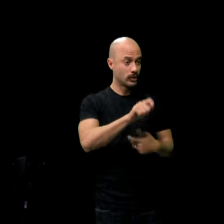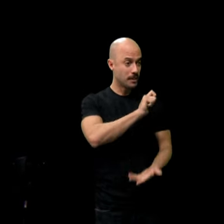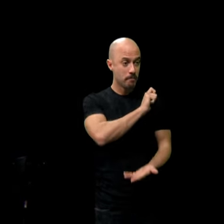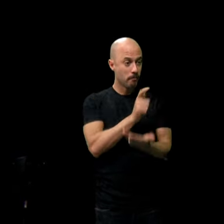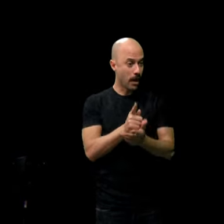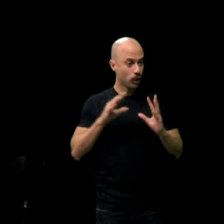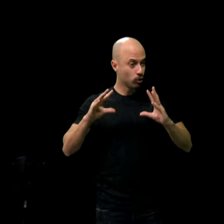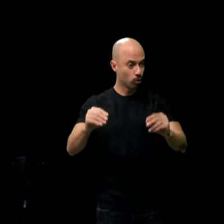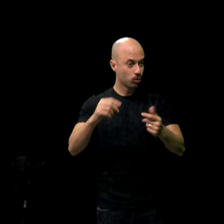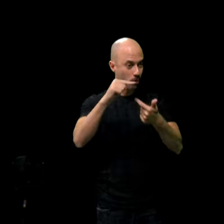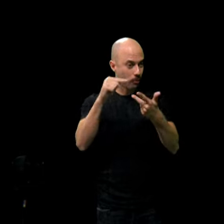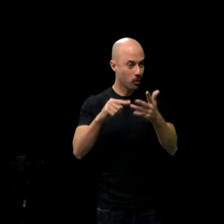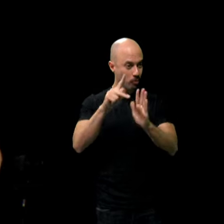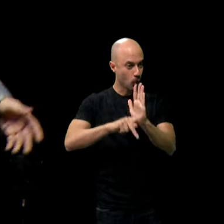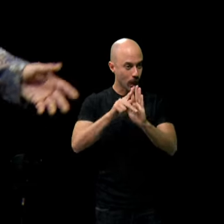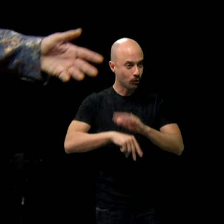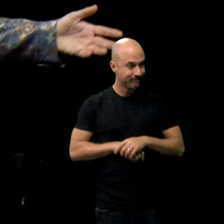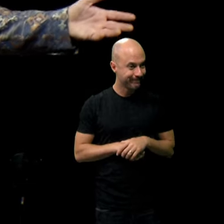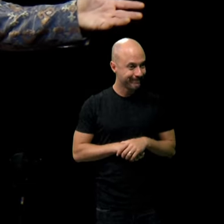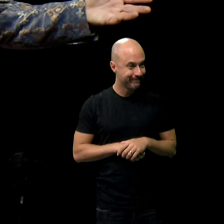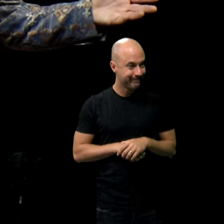isso.